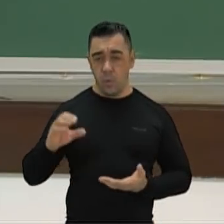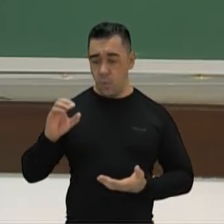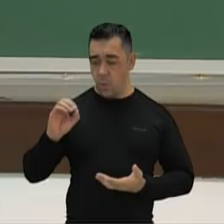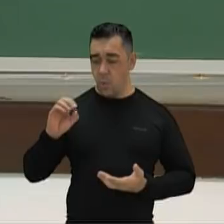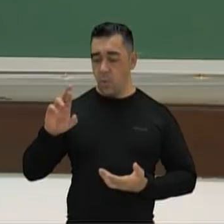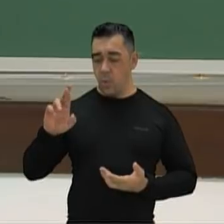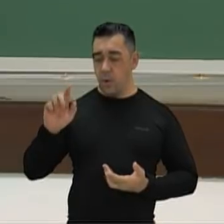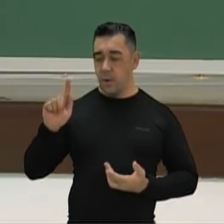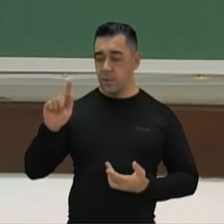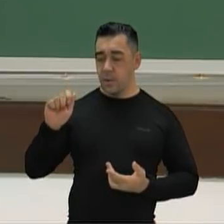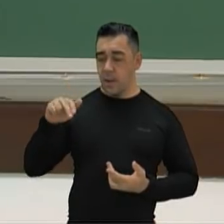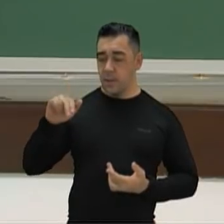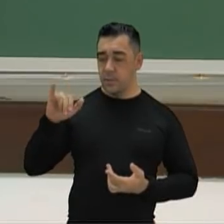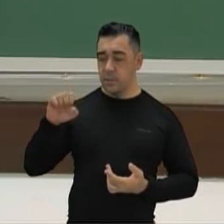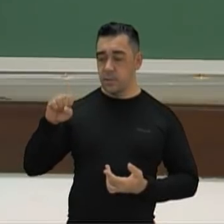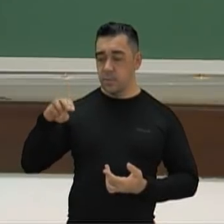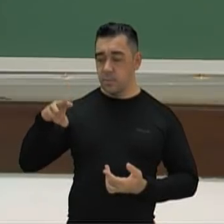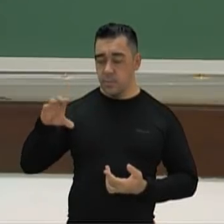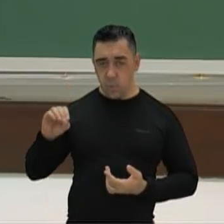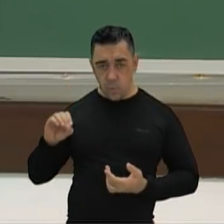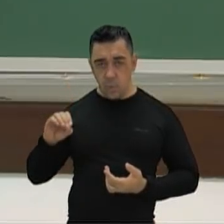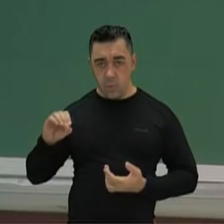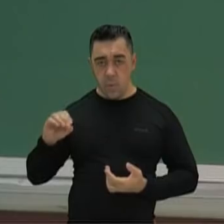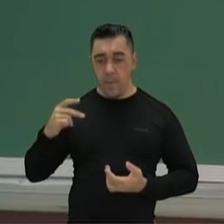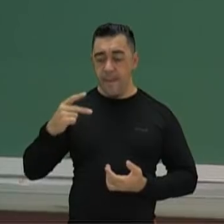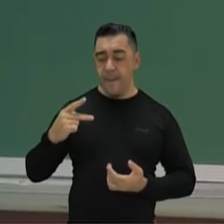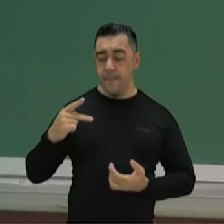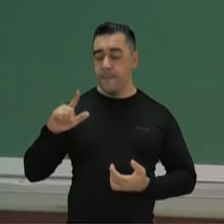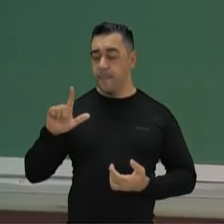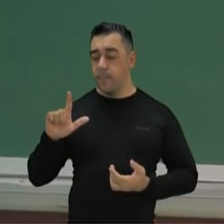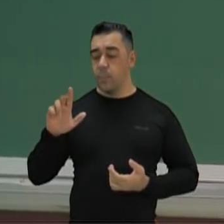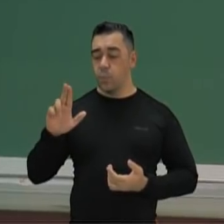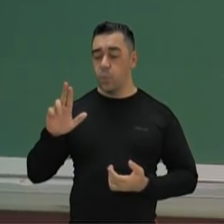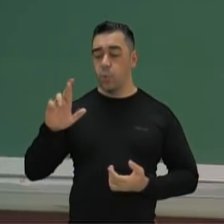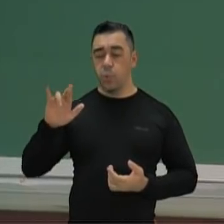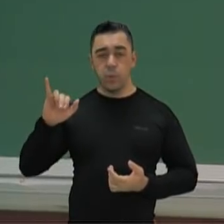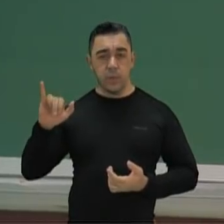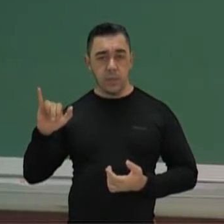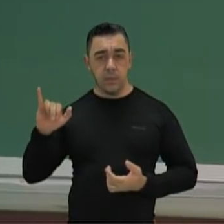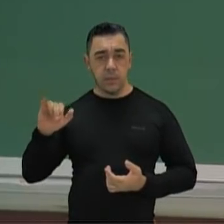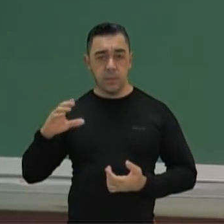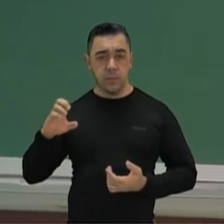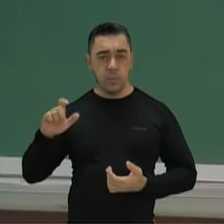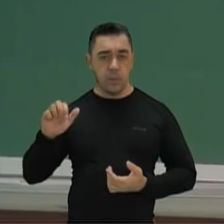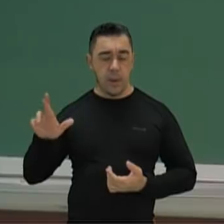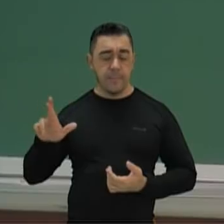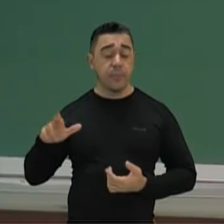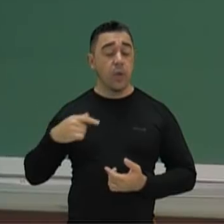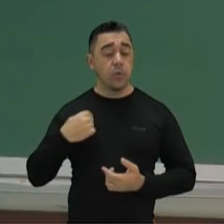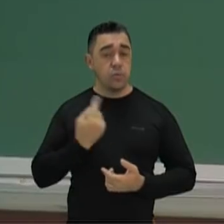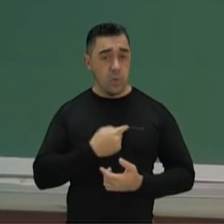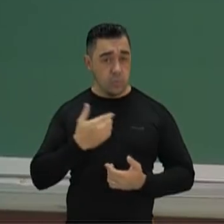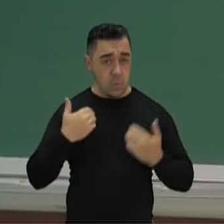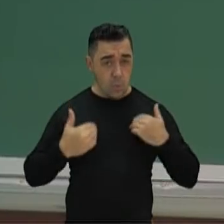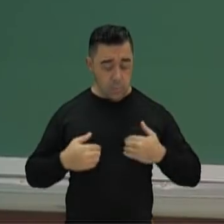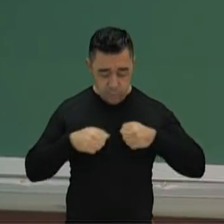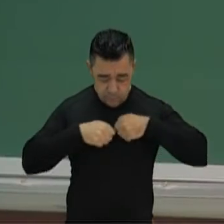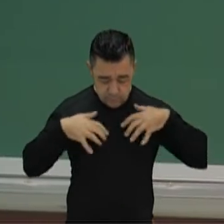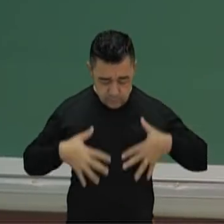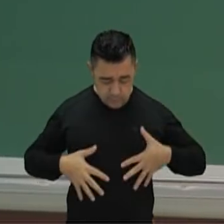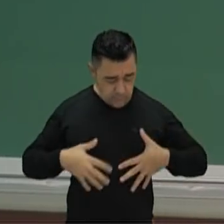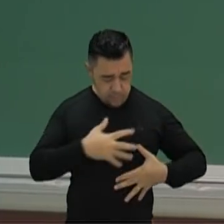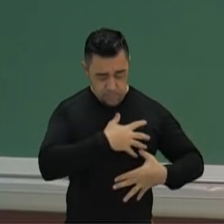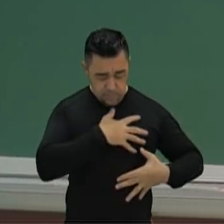corpo humano, sistema respiratório, digestório, sistema urinário, sistema reprodutor, todos esses sistemas juntos formam